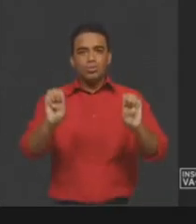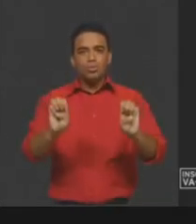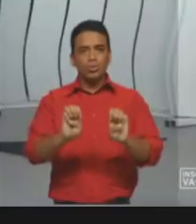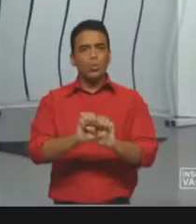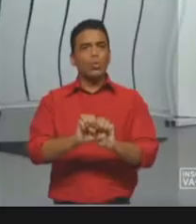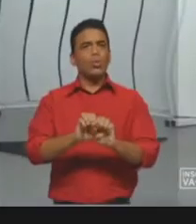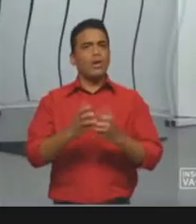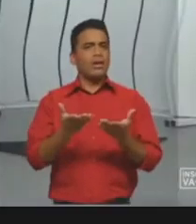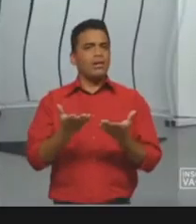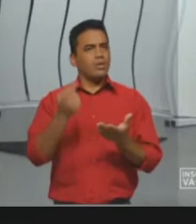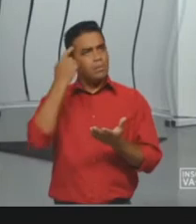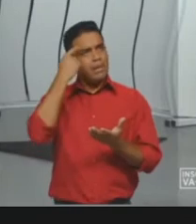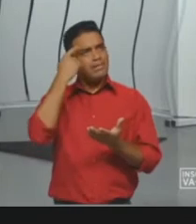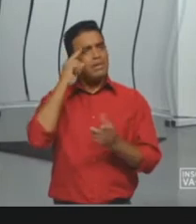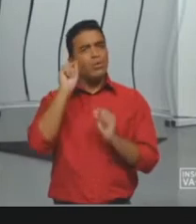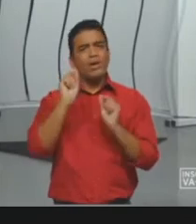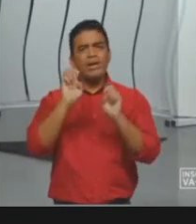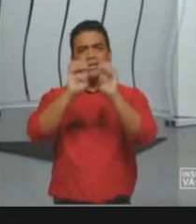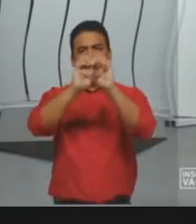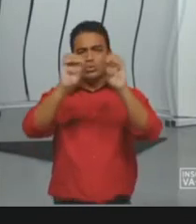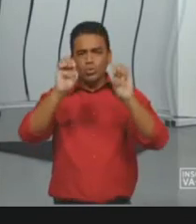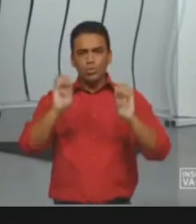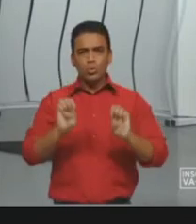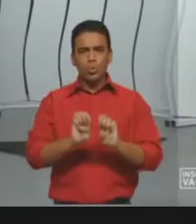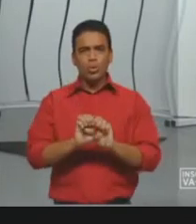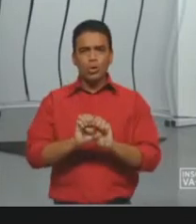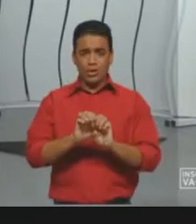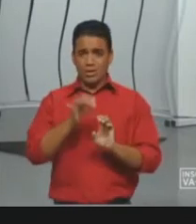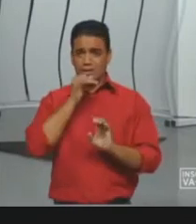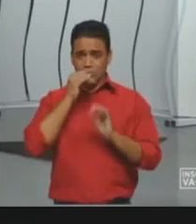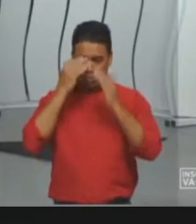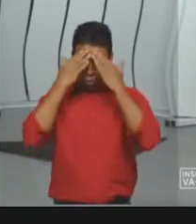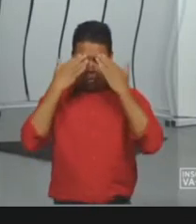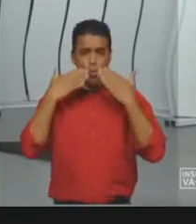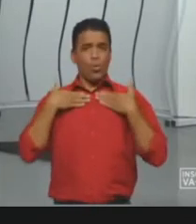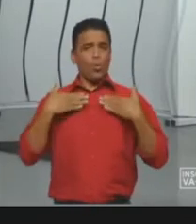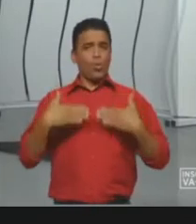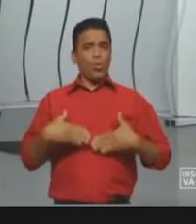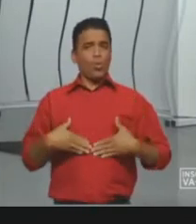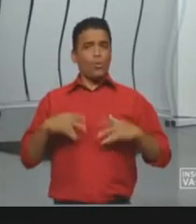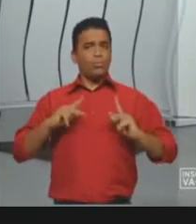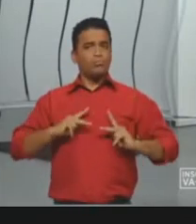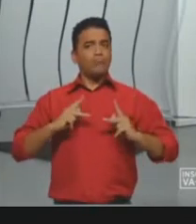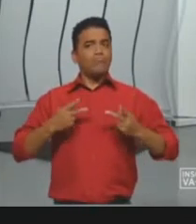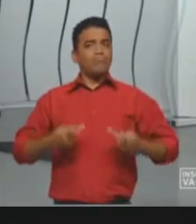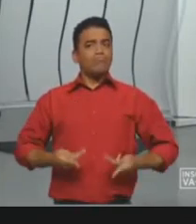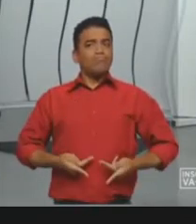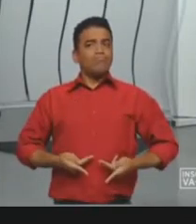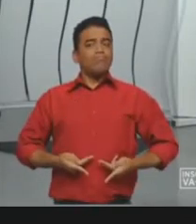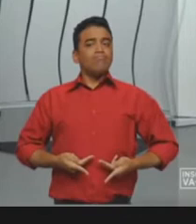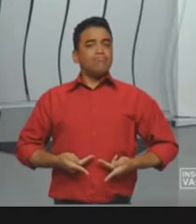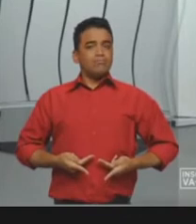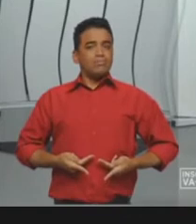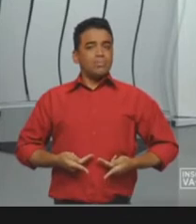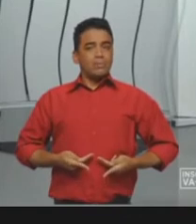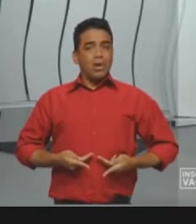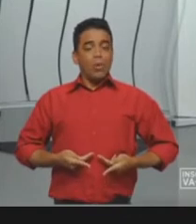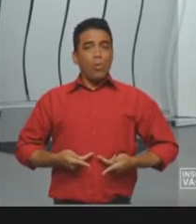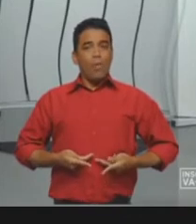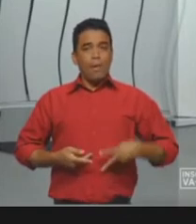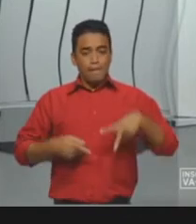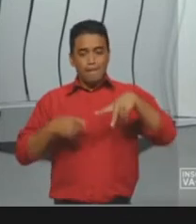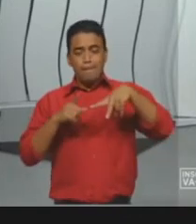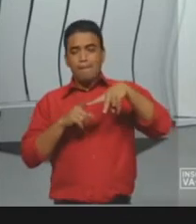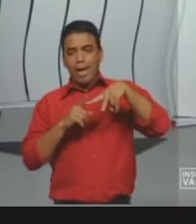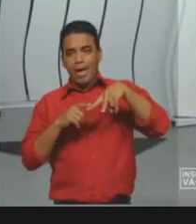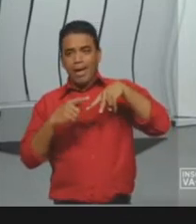anatômicas. Quando eu penso em estrutura, vamos pensar na estrutura do corpo humano, meu corpo aqui. Então, qual que é a minha estrutura? Olha, eu tenho 2 membros inferiores,